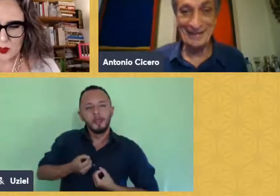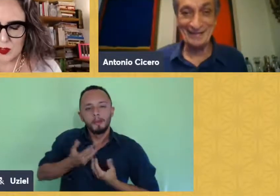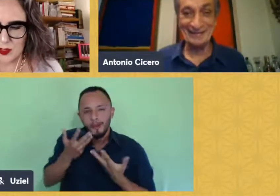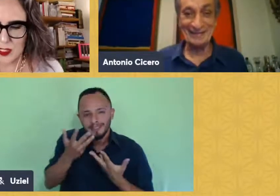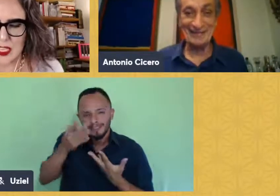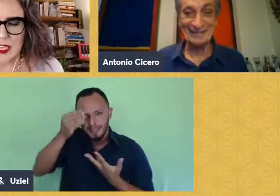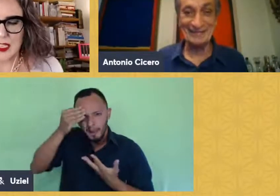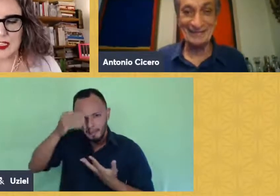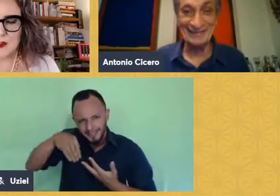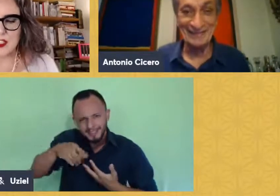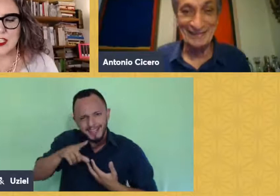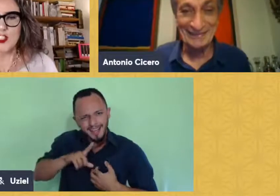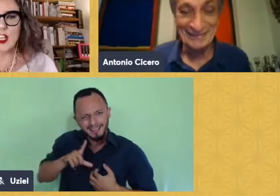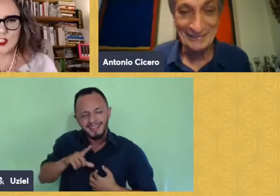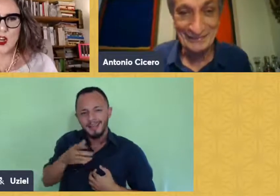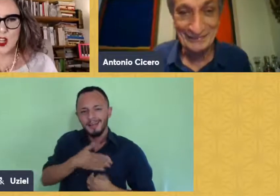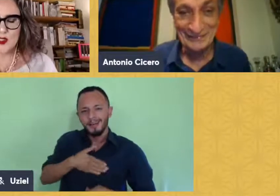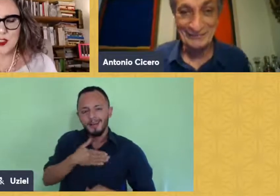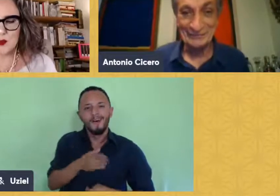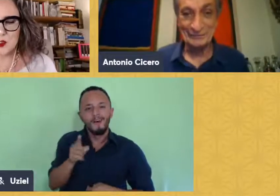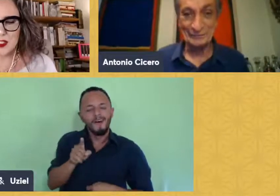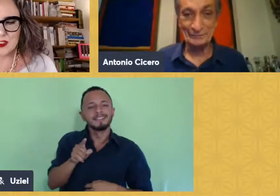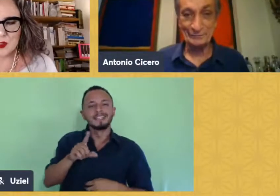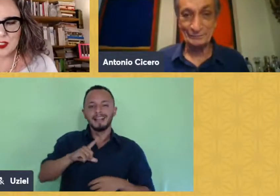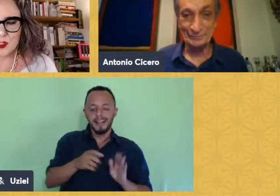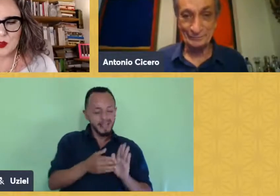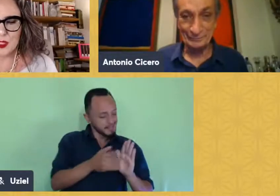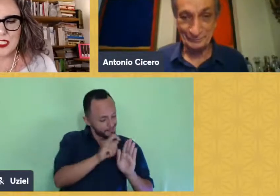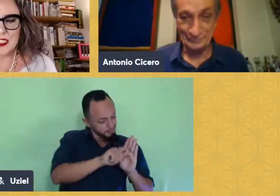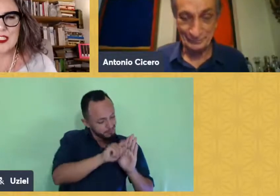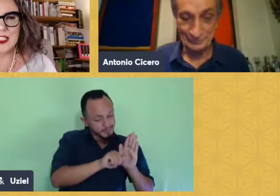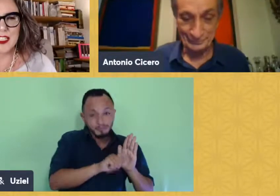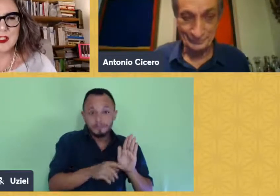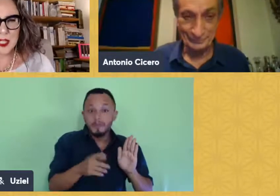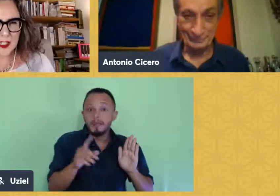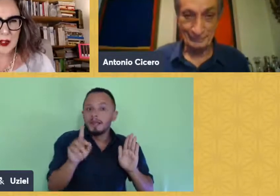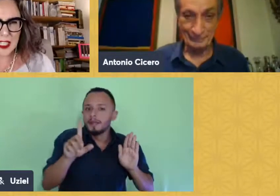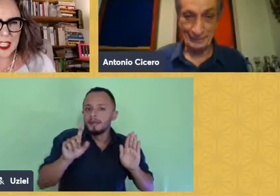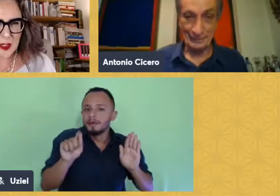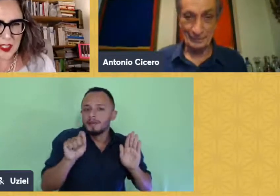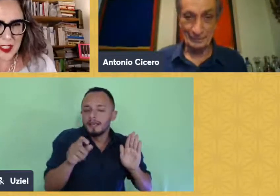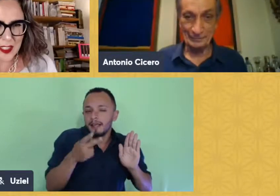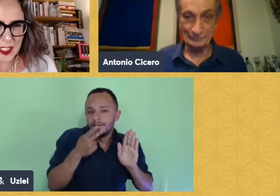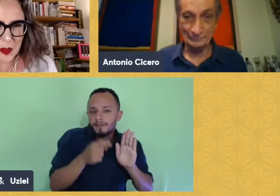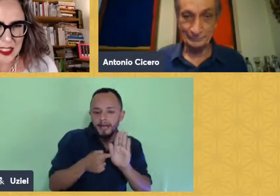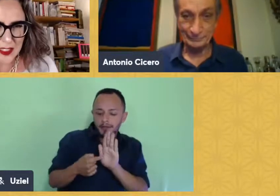favor. Tem, sim. Que você dialoga justamente com essa teoria do